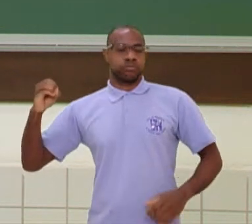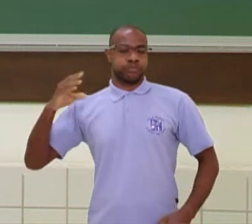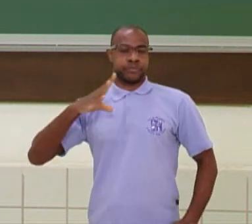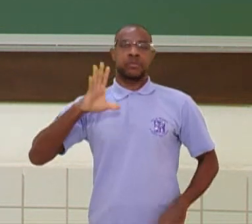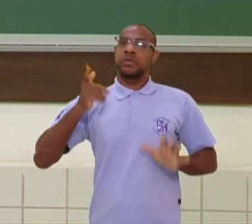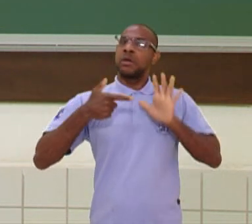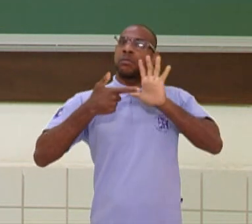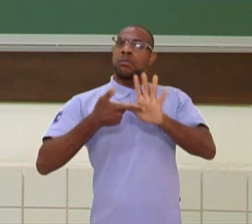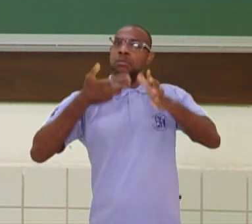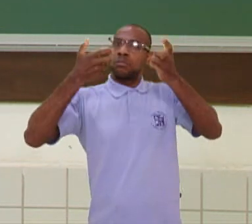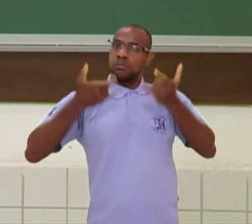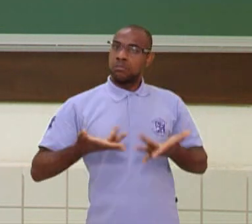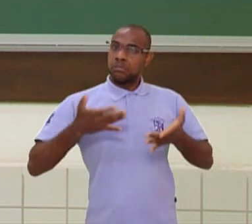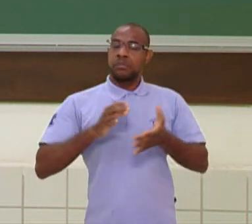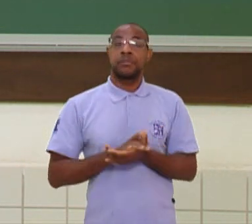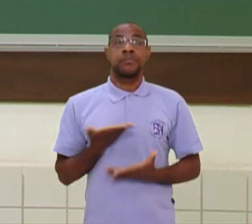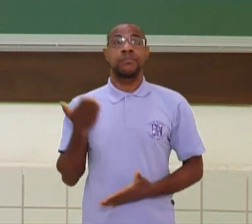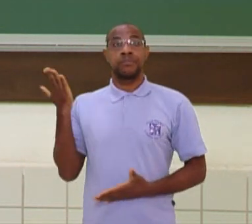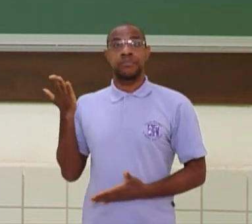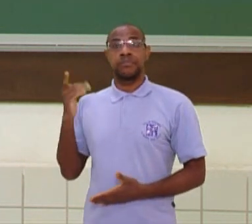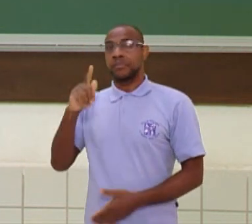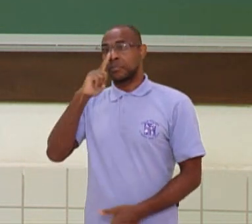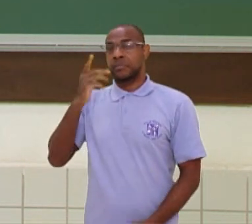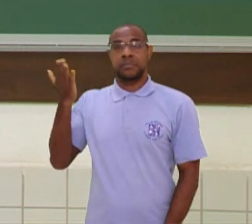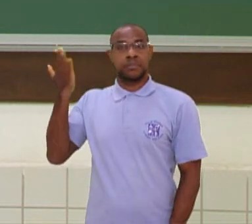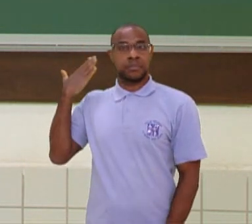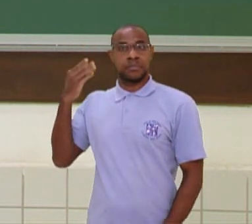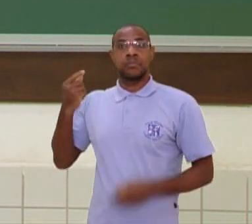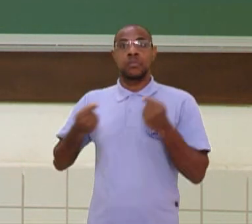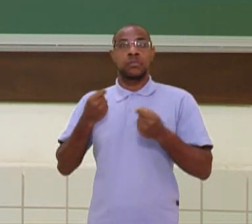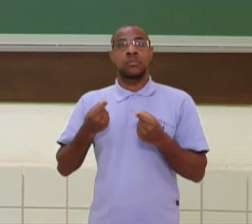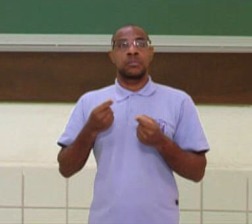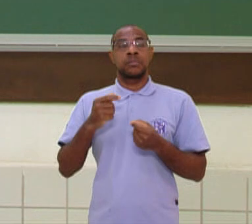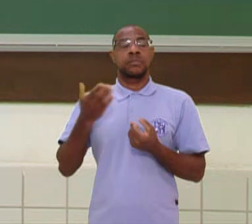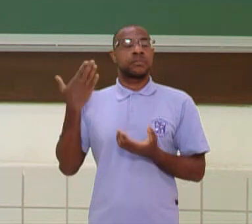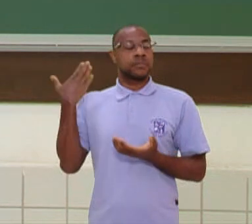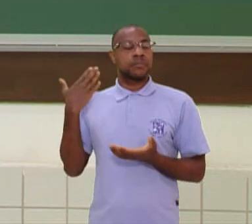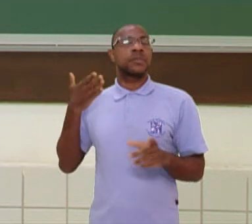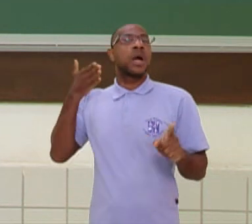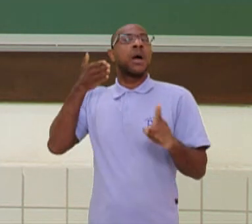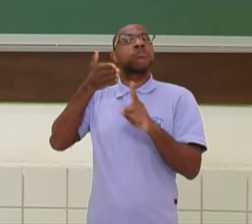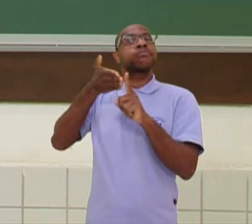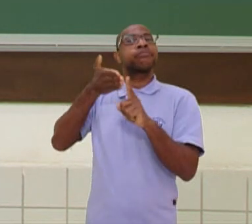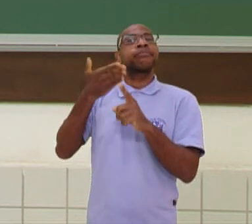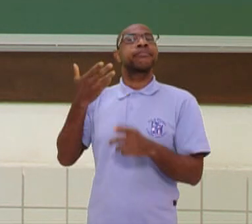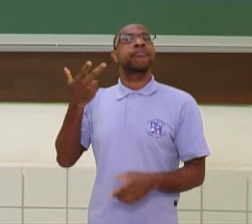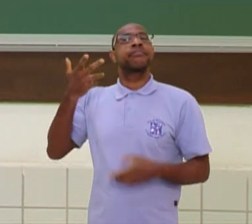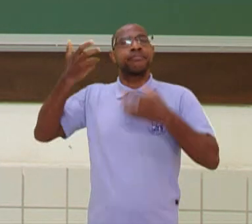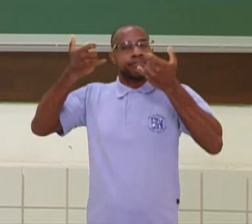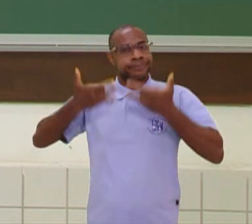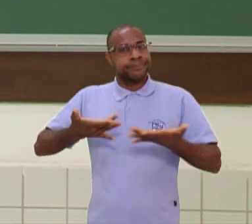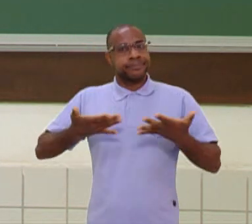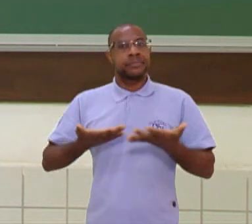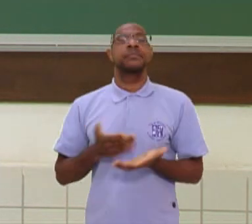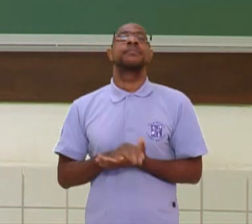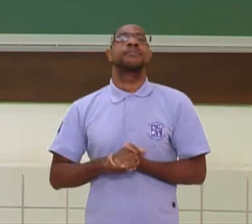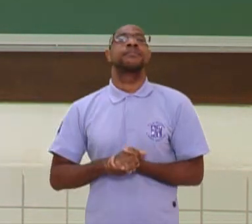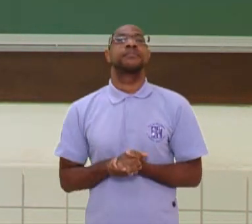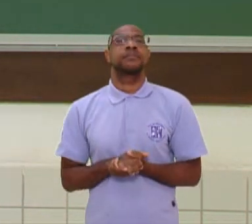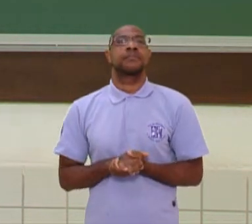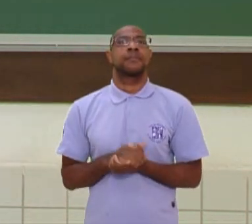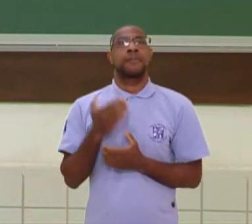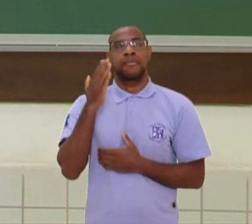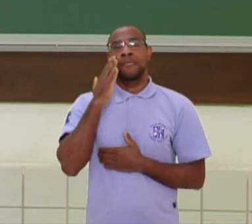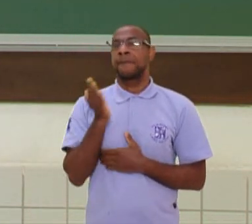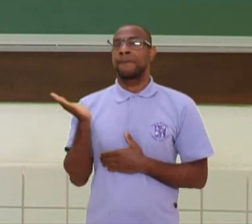Antiga conseguimos estar trabalhando com várias referências e aí você tem estruturas arquitetônicas que foram favoráveis para isso também. Me acompanhe